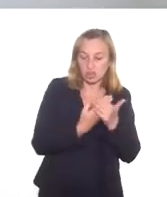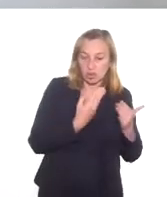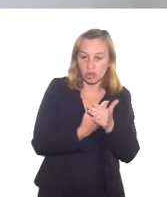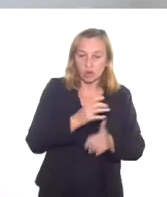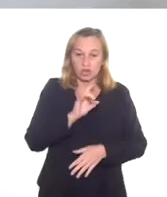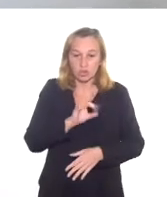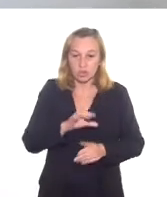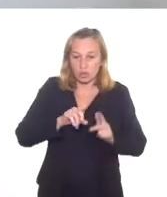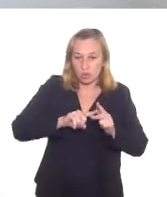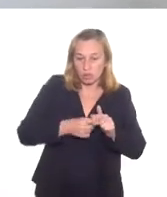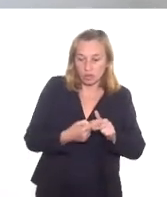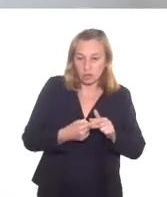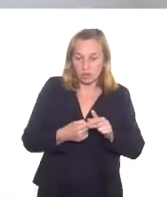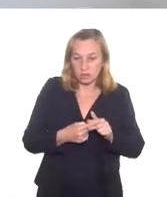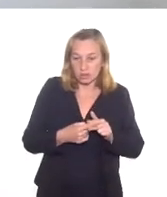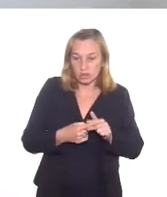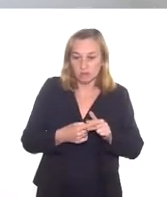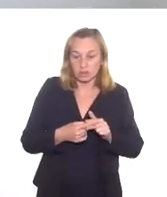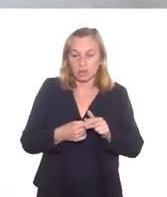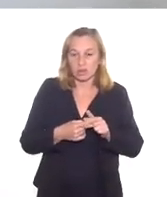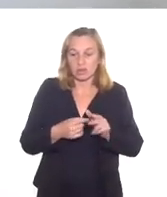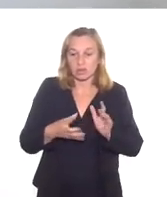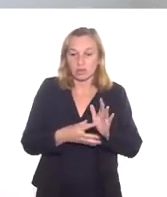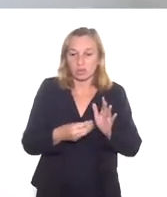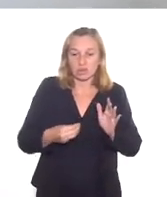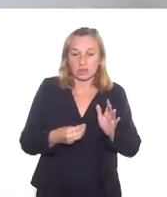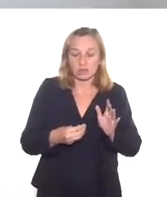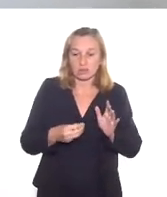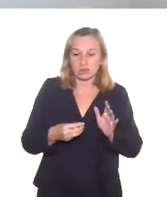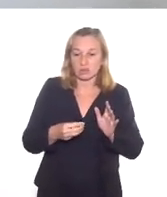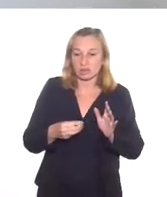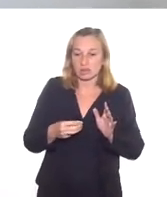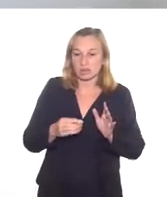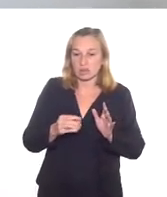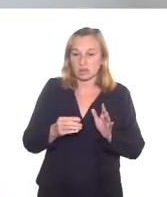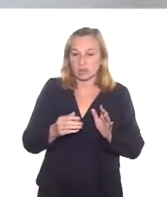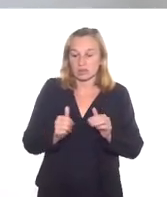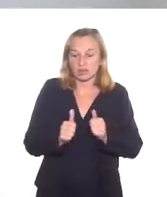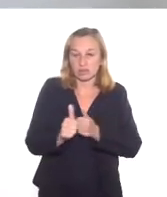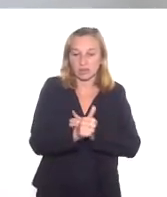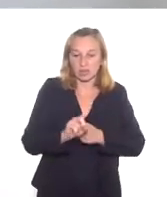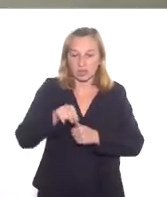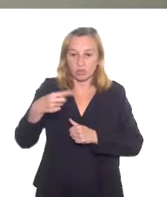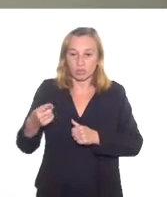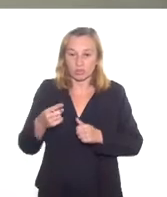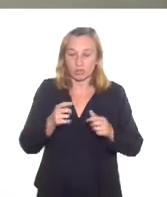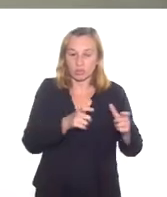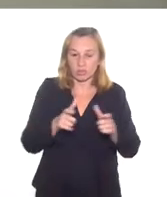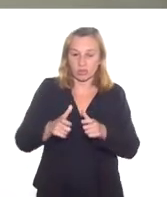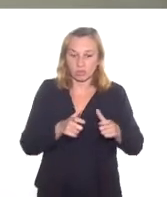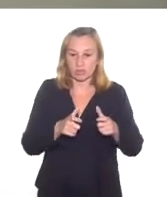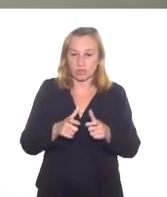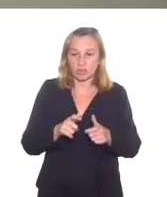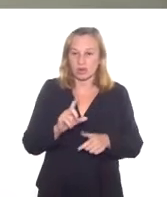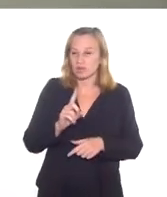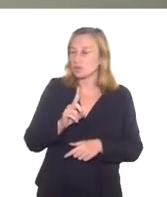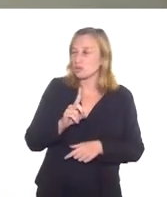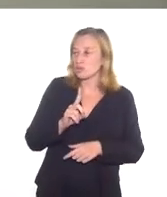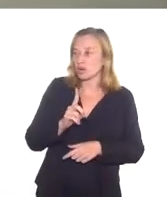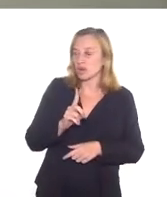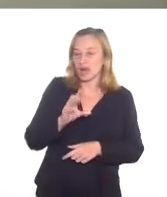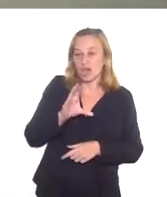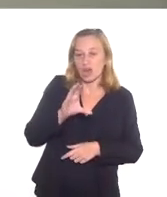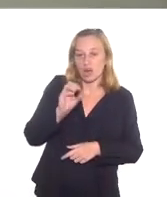casos de manutenção, reparo e modernização da fachada demais departamentos. É compartimento, senhor presidente, é só para